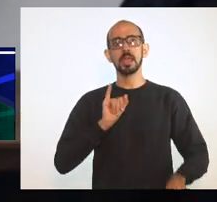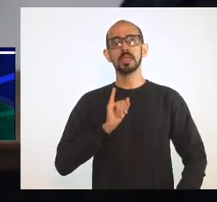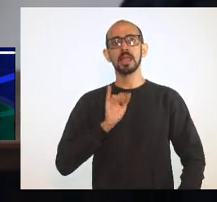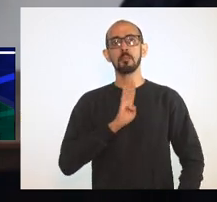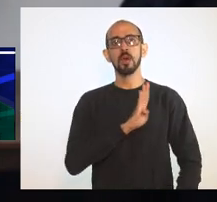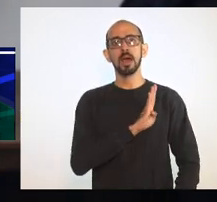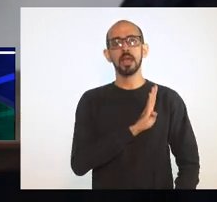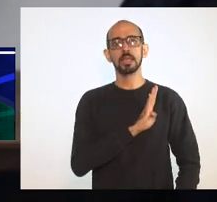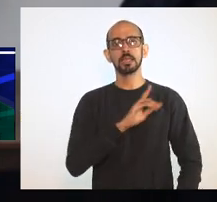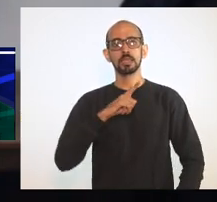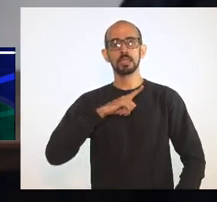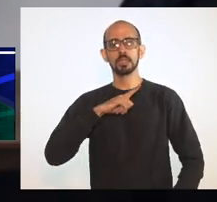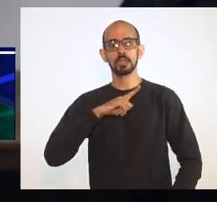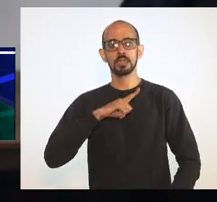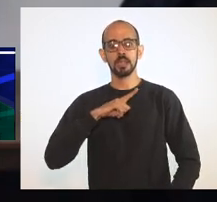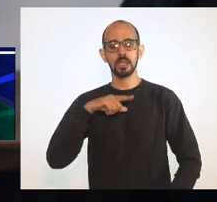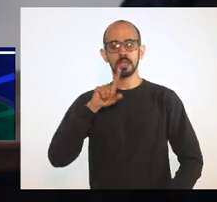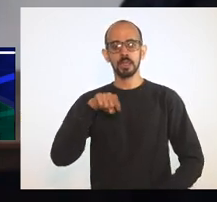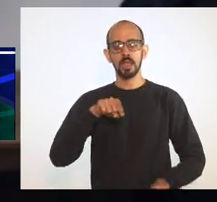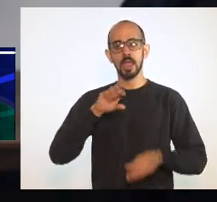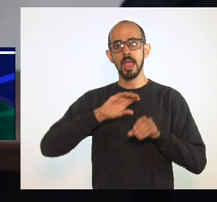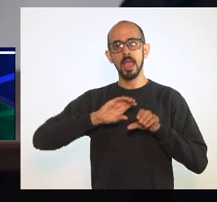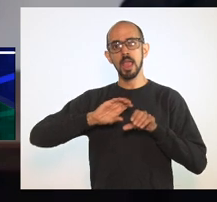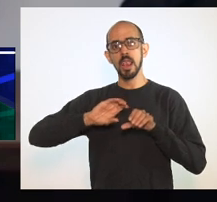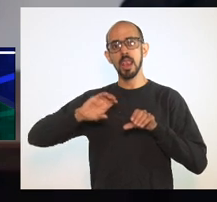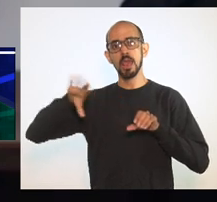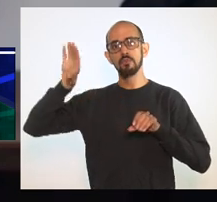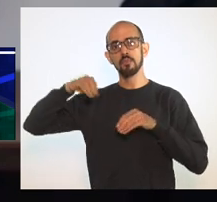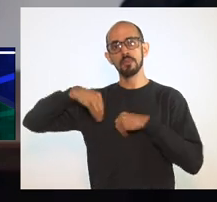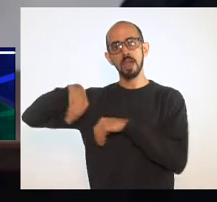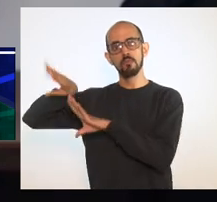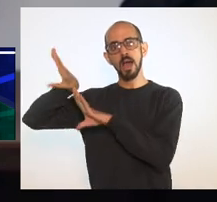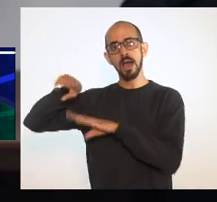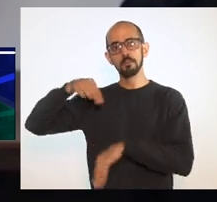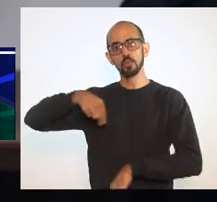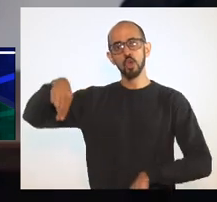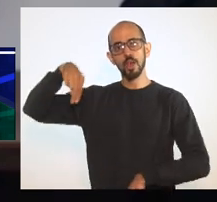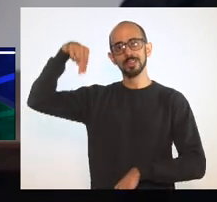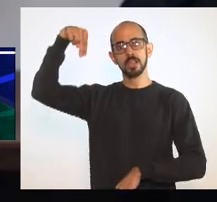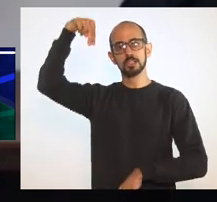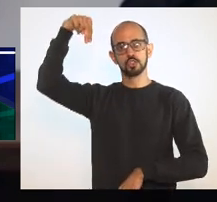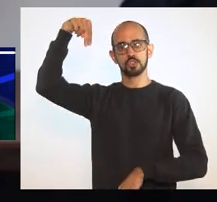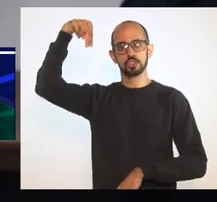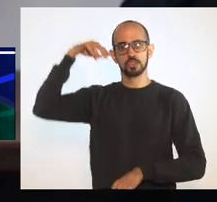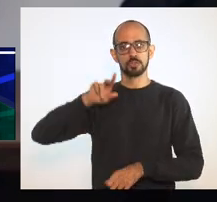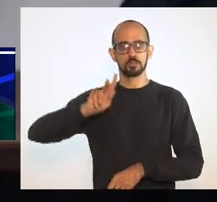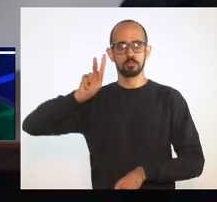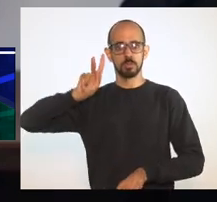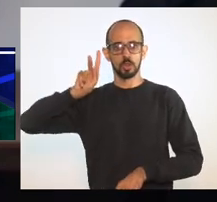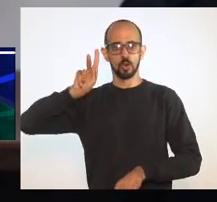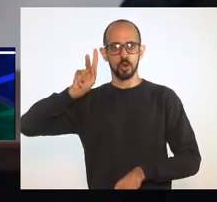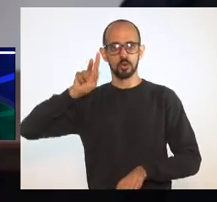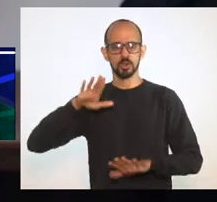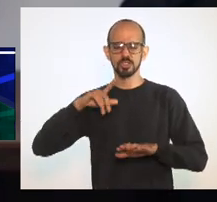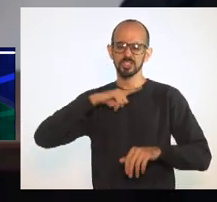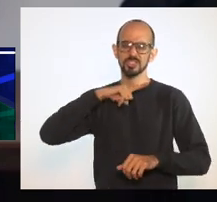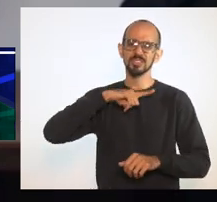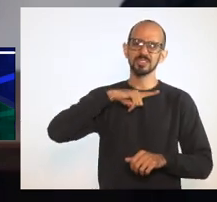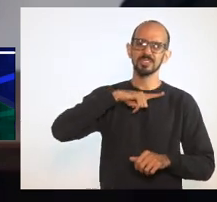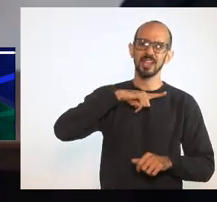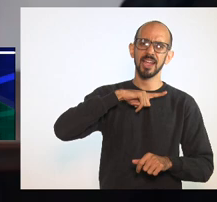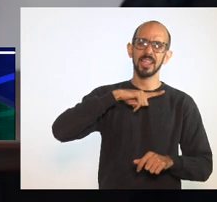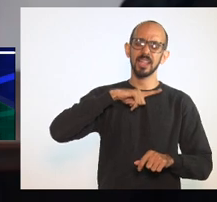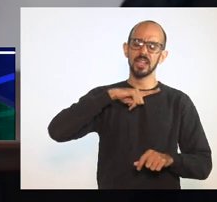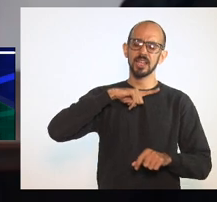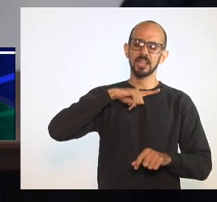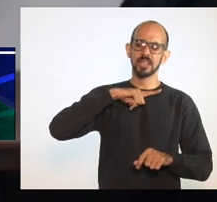do Nordeste, que fica em Ipujuca. Ou seja, a gente tem situações